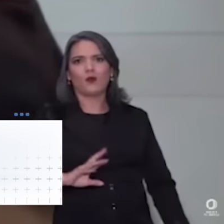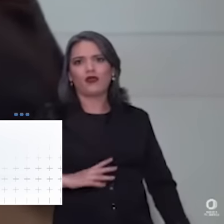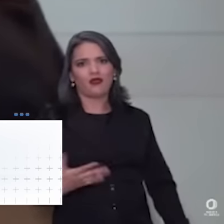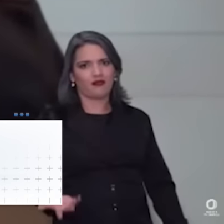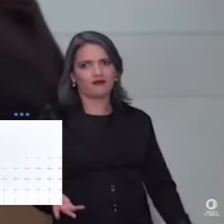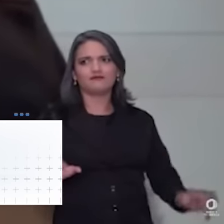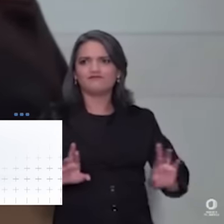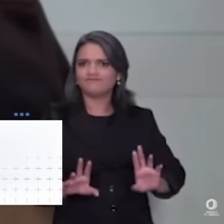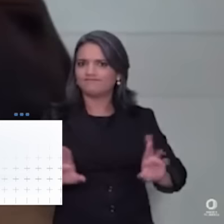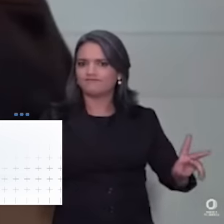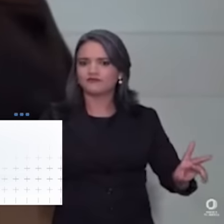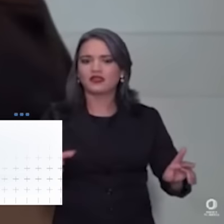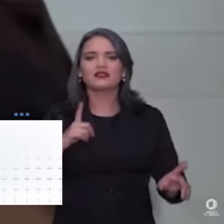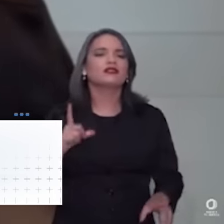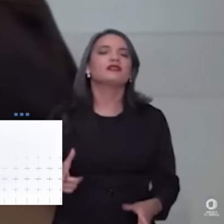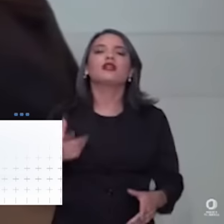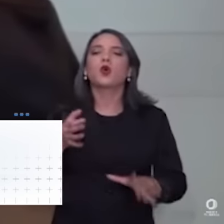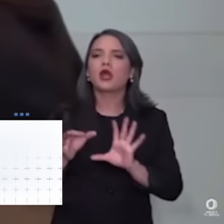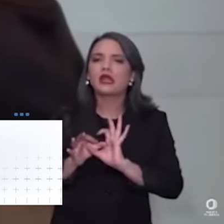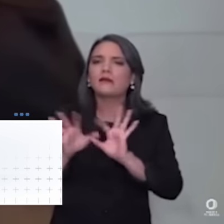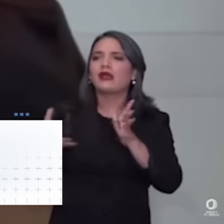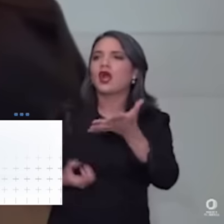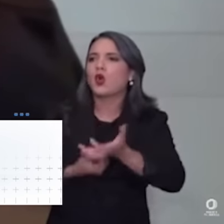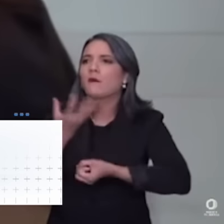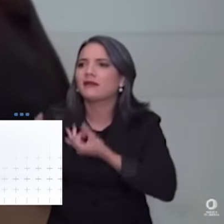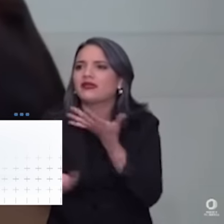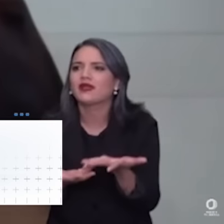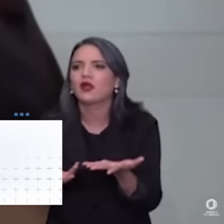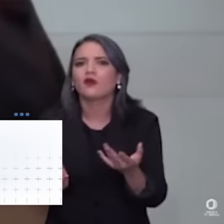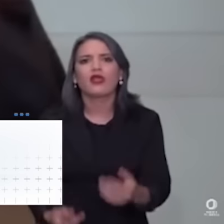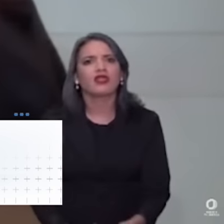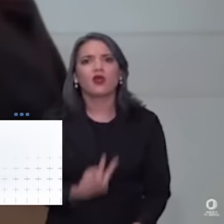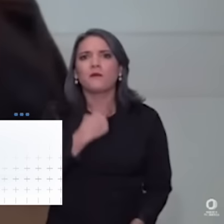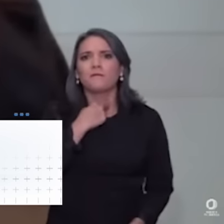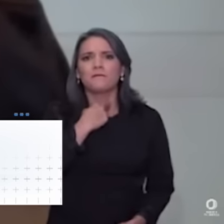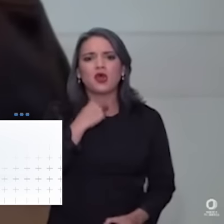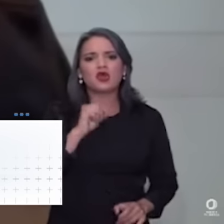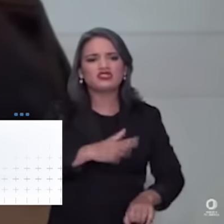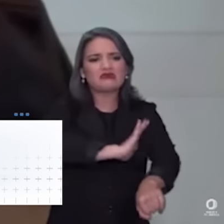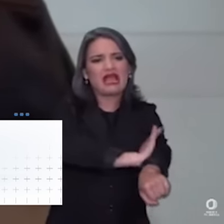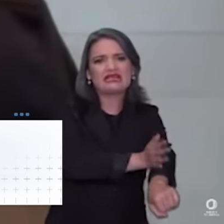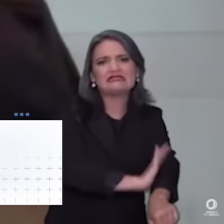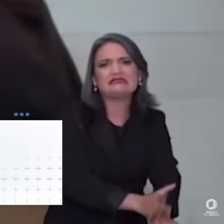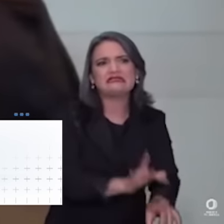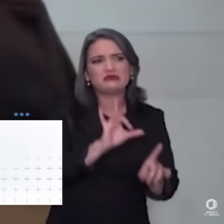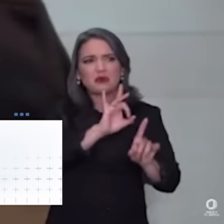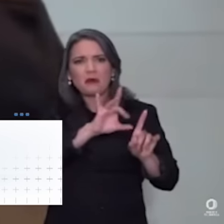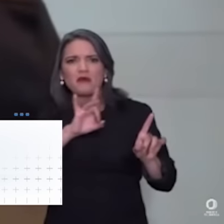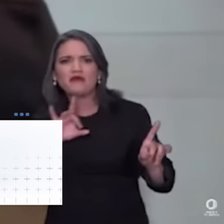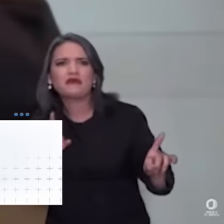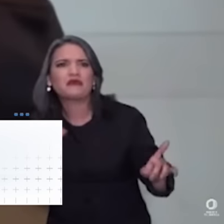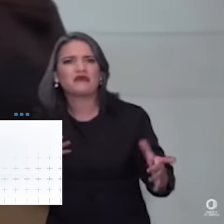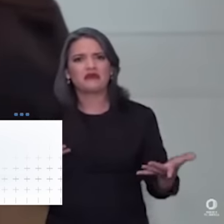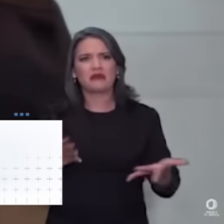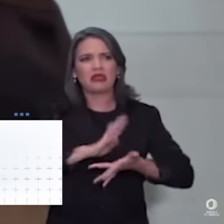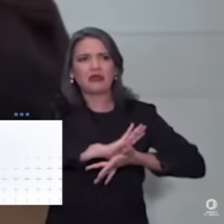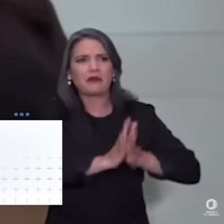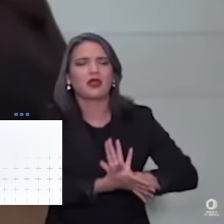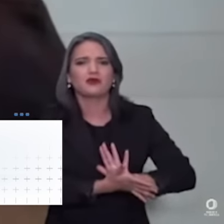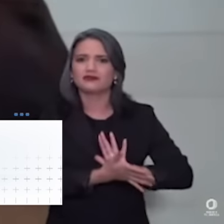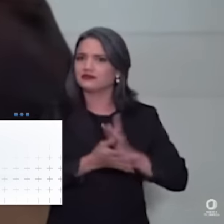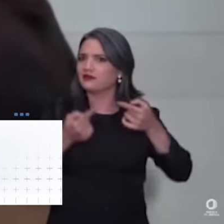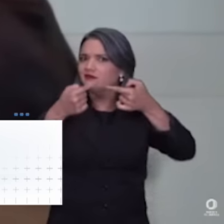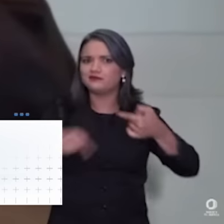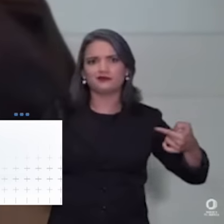liberdade para proliferação do ódio, do racismo, da misoginia, da homofobia. Sabem que liberdade de